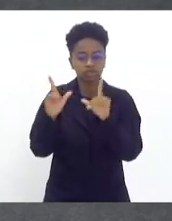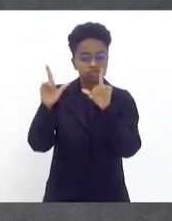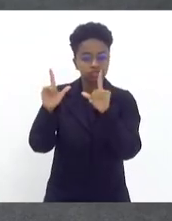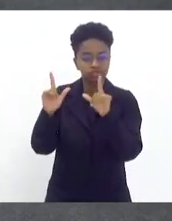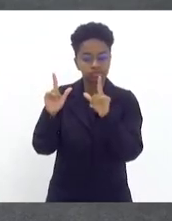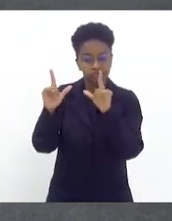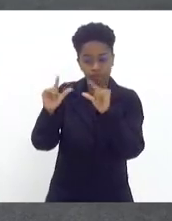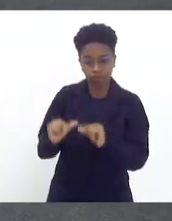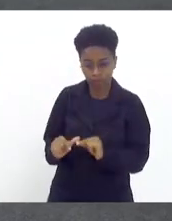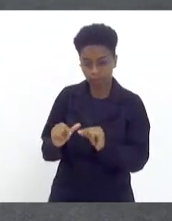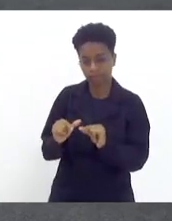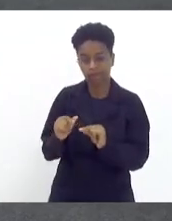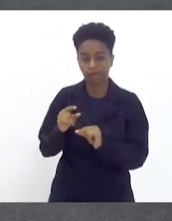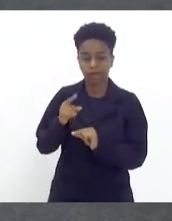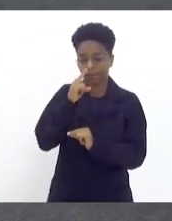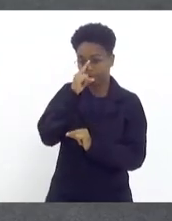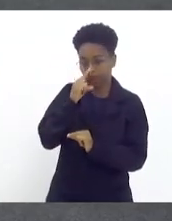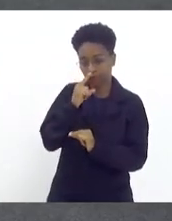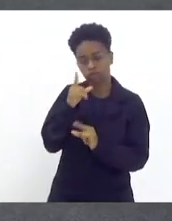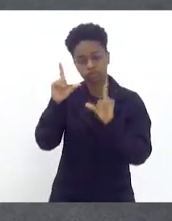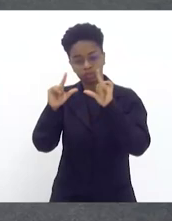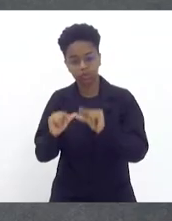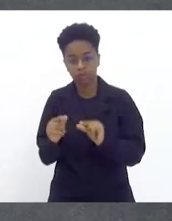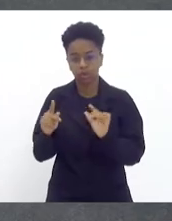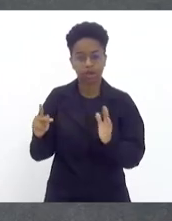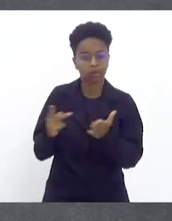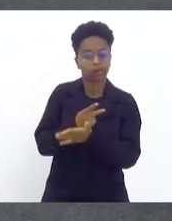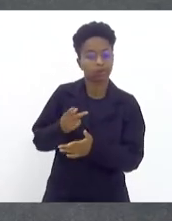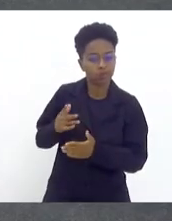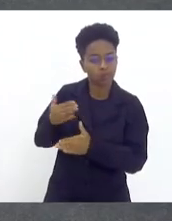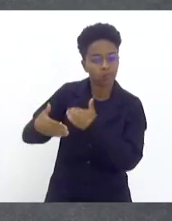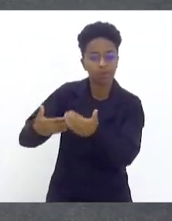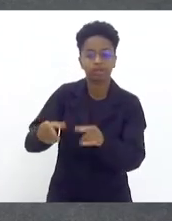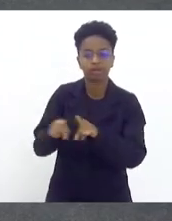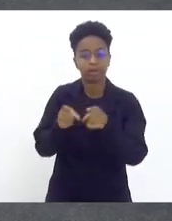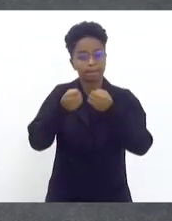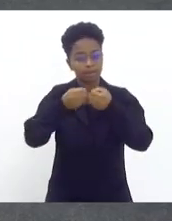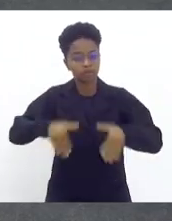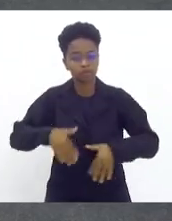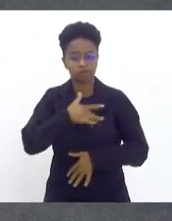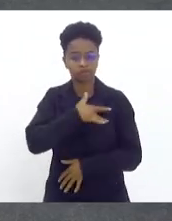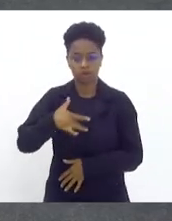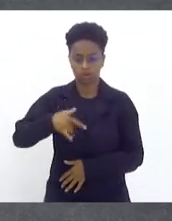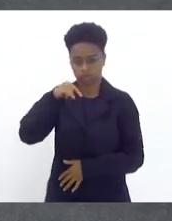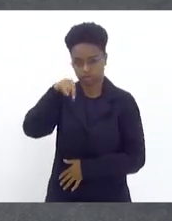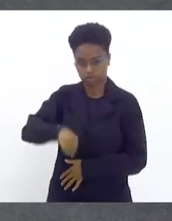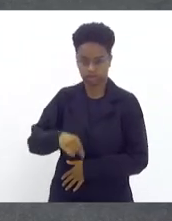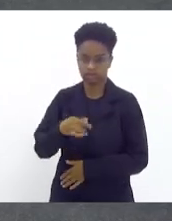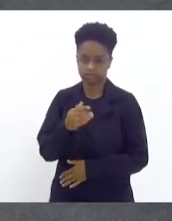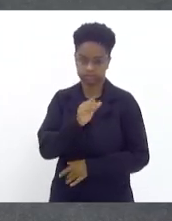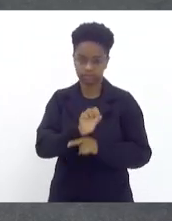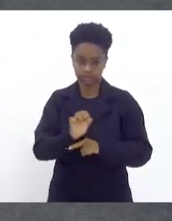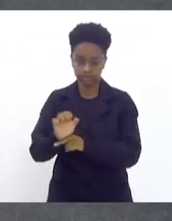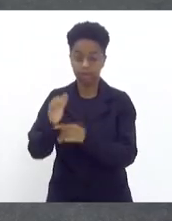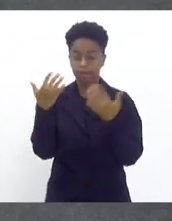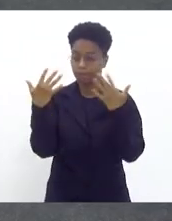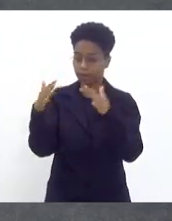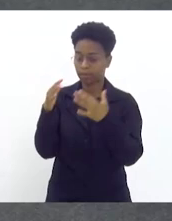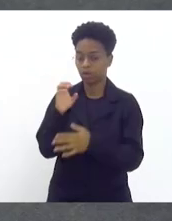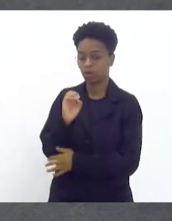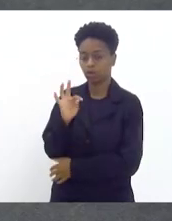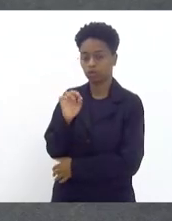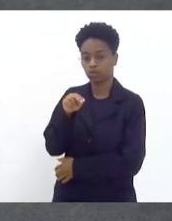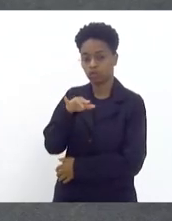que essa fralda fraude continua acontecendo e causando tantos males para a saúde pública do nosso estado Parabéns deputado Antônio que